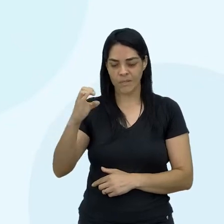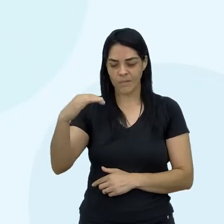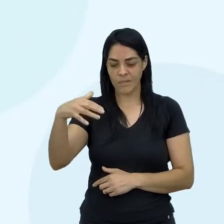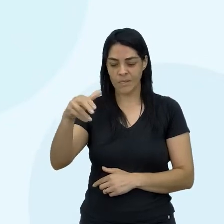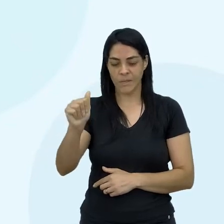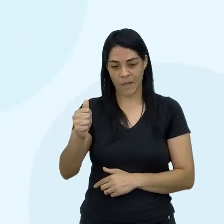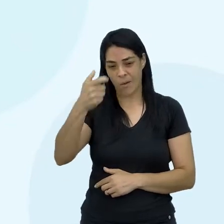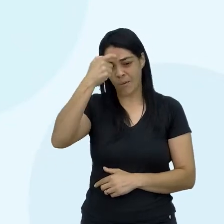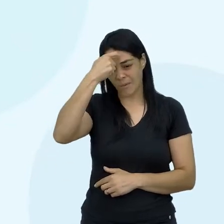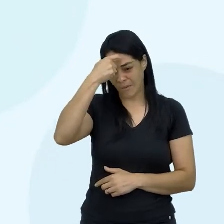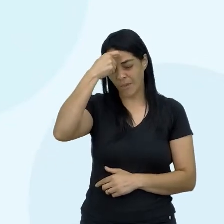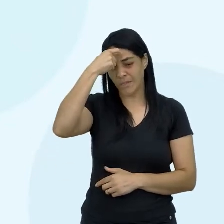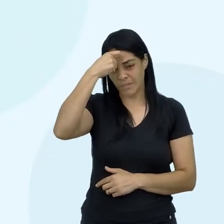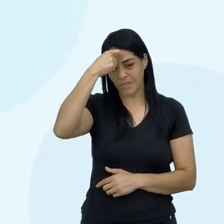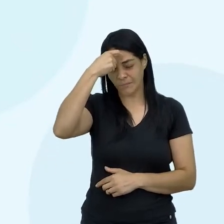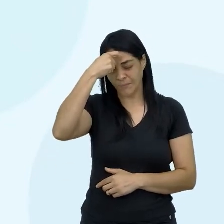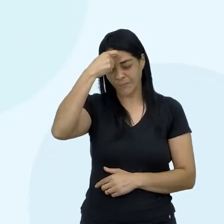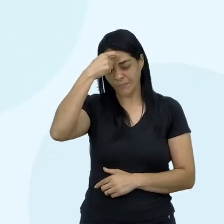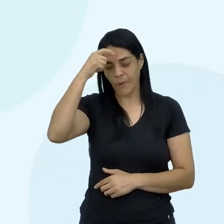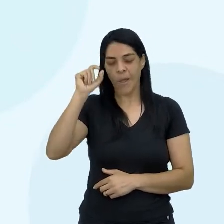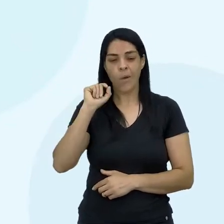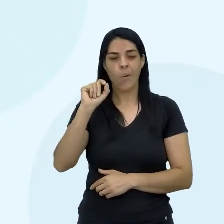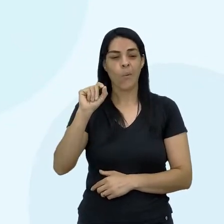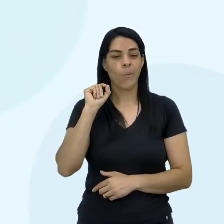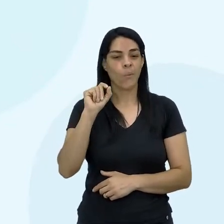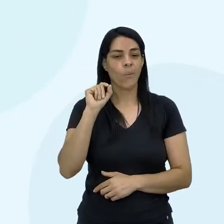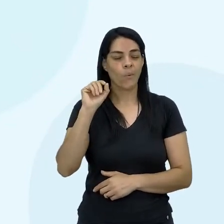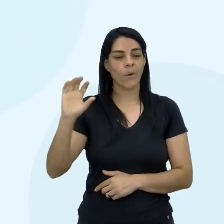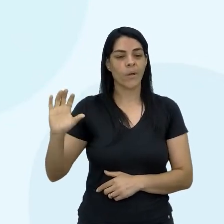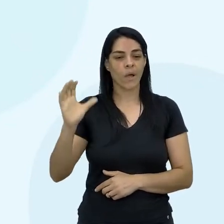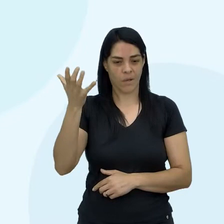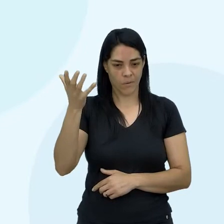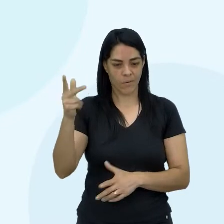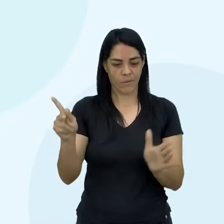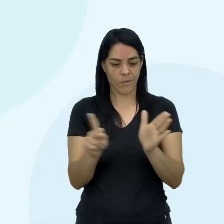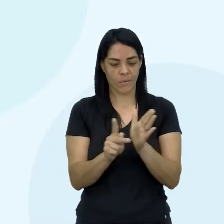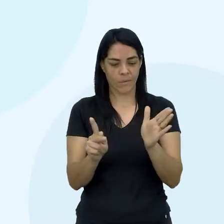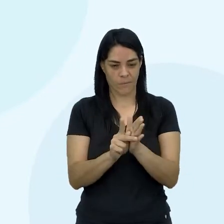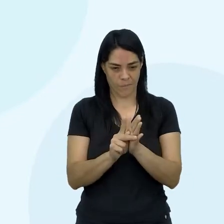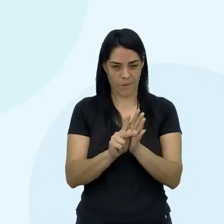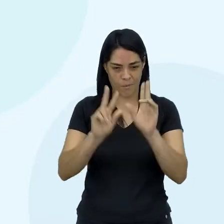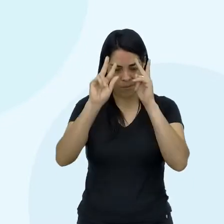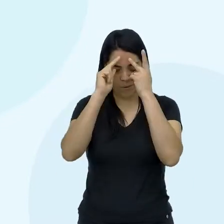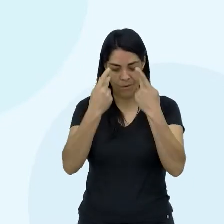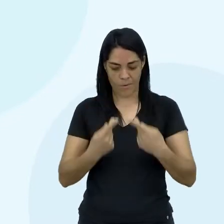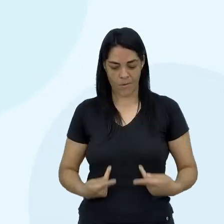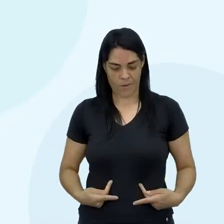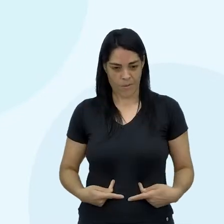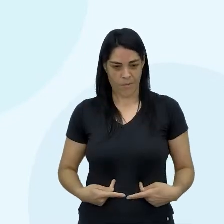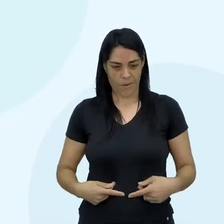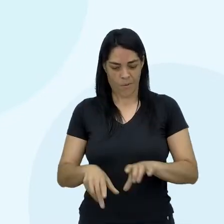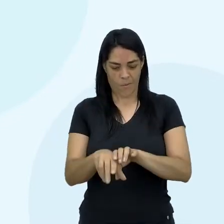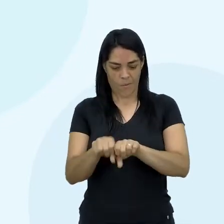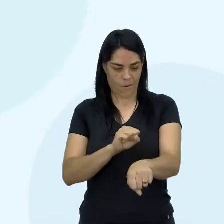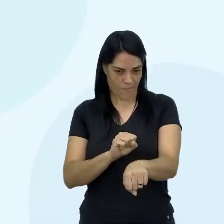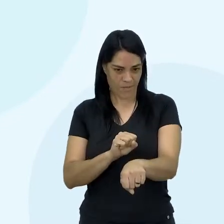vai para um campo que é da formação humana. É isso mesmo que você está